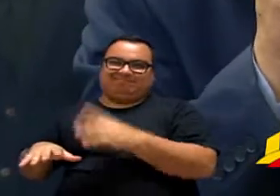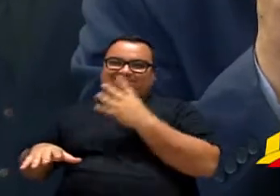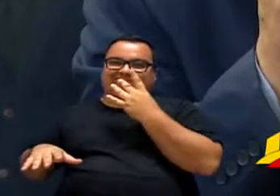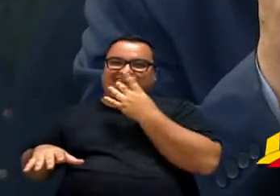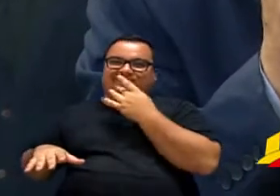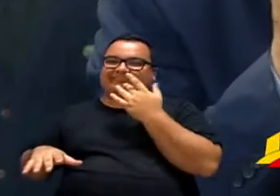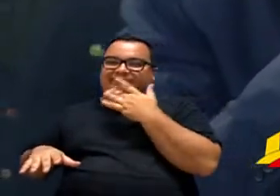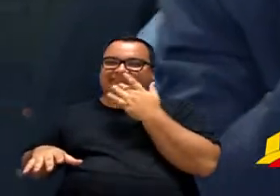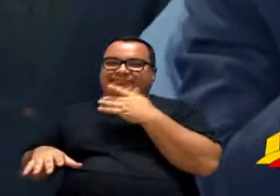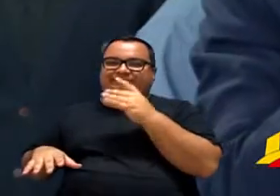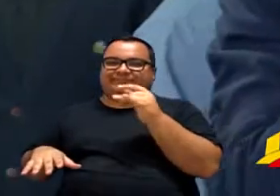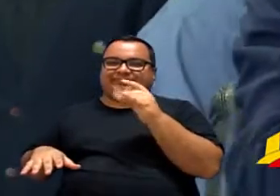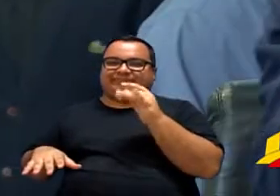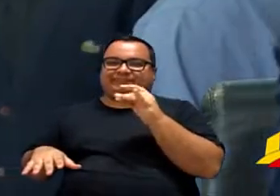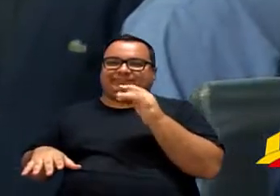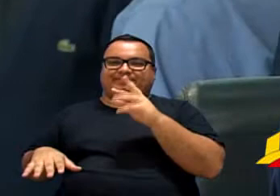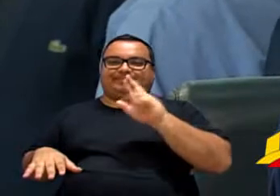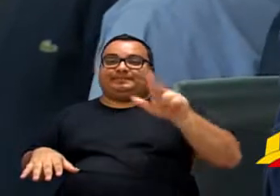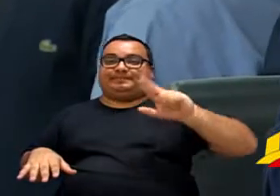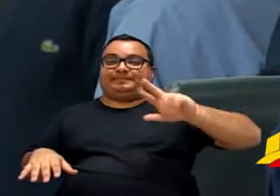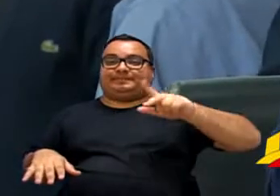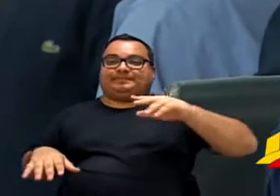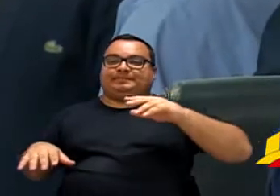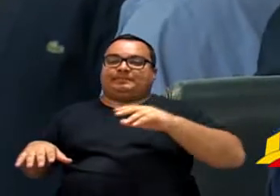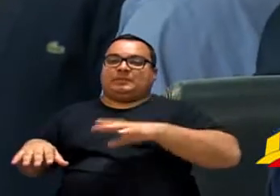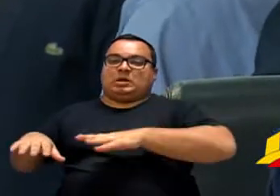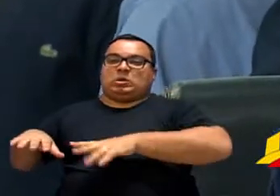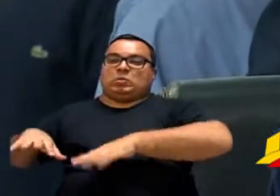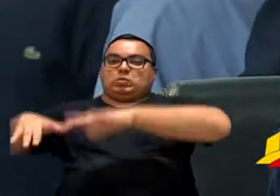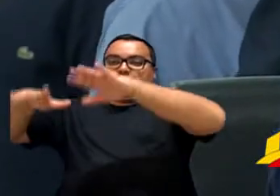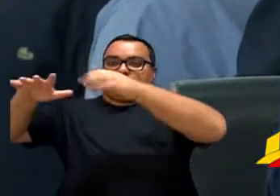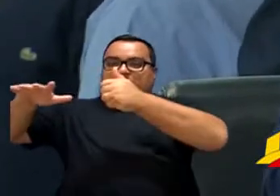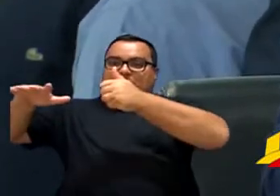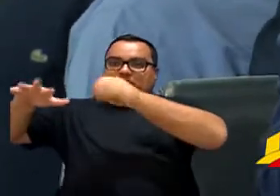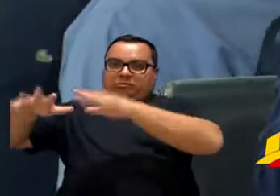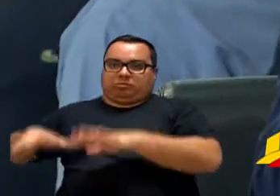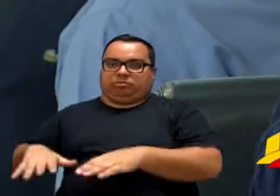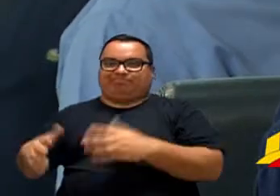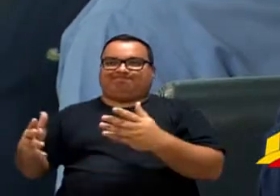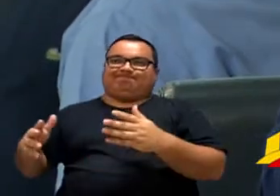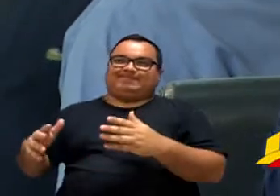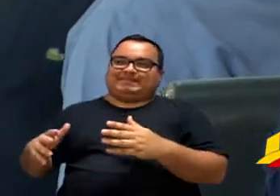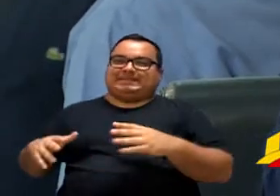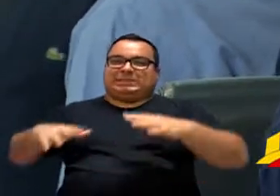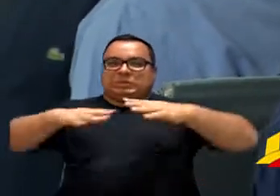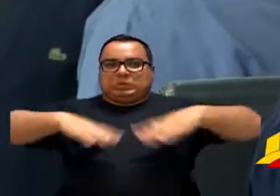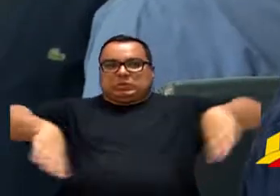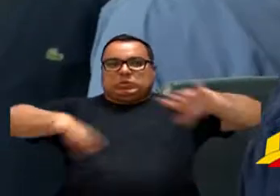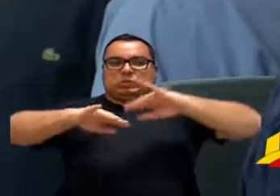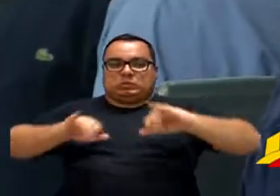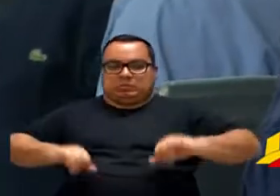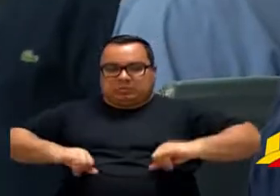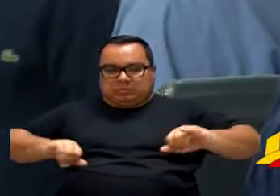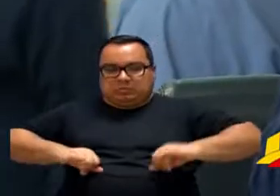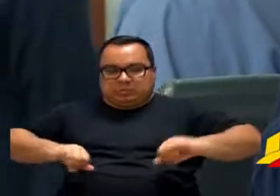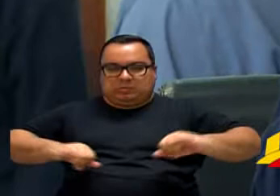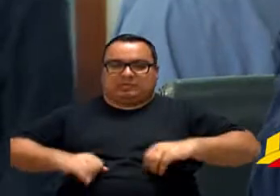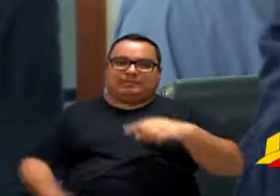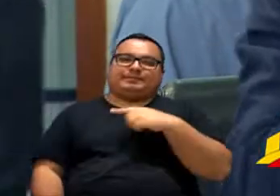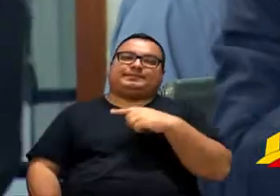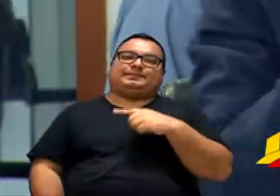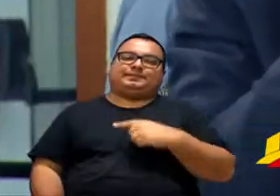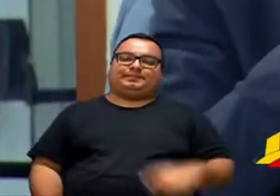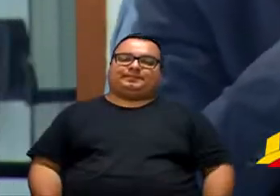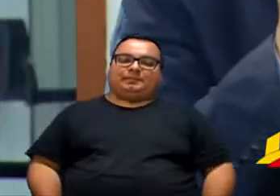diferente né Digamos que assim para quem é da zona norte de Sorocaba então ou a população sofreu muito principalmente como eu falei 2020 2021